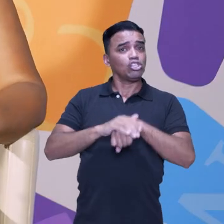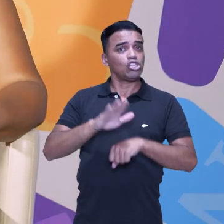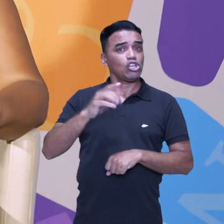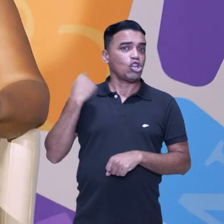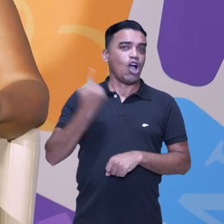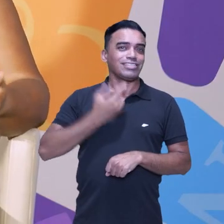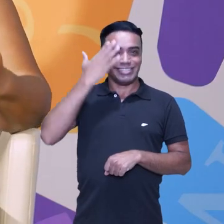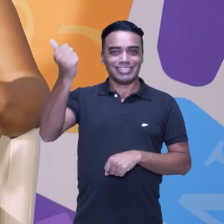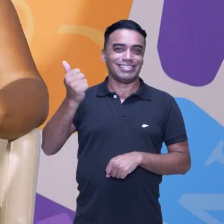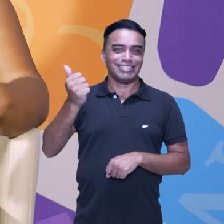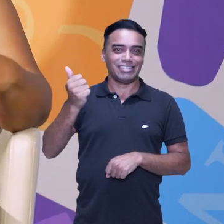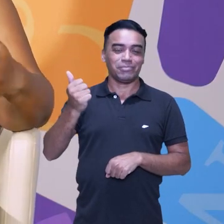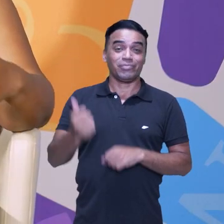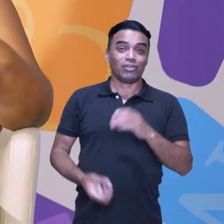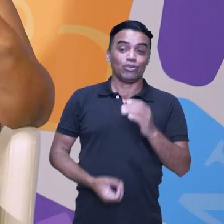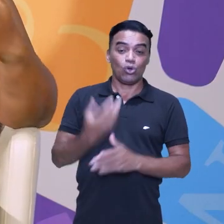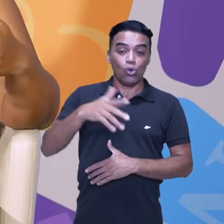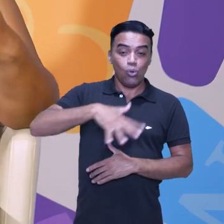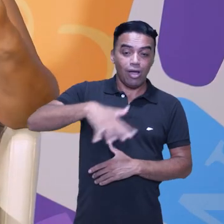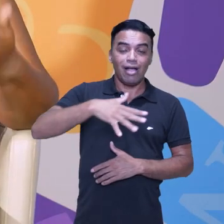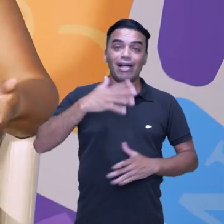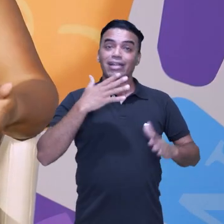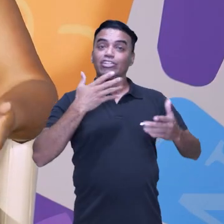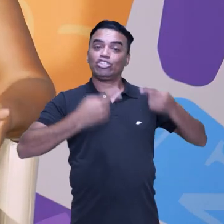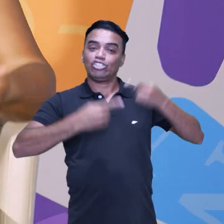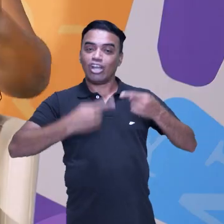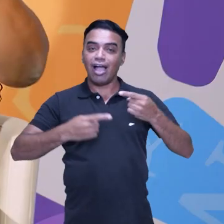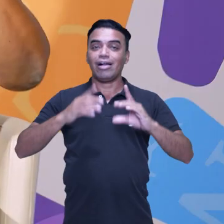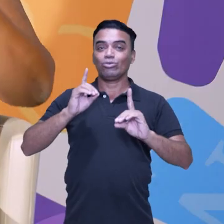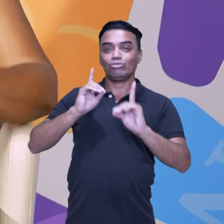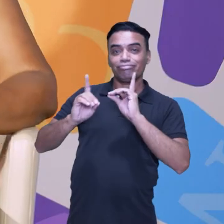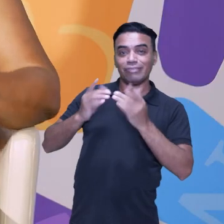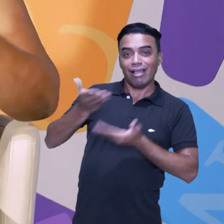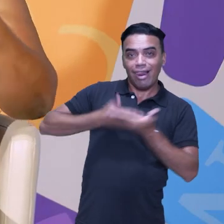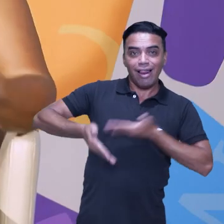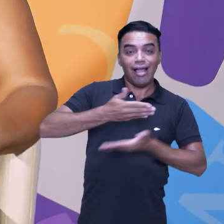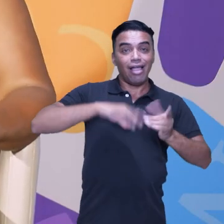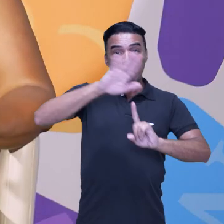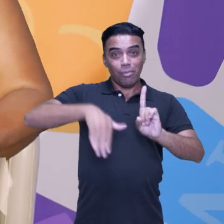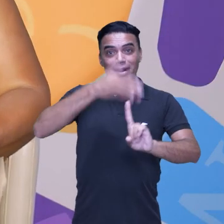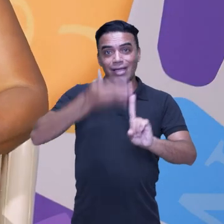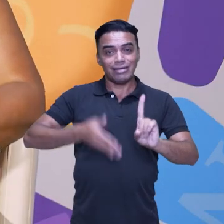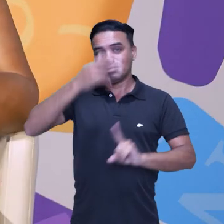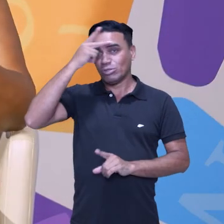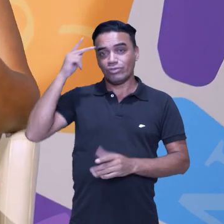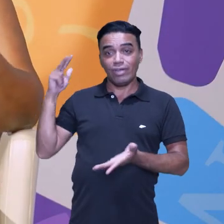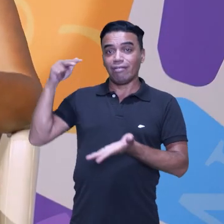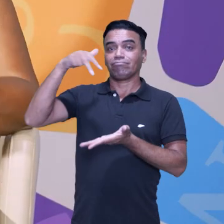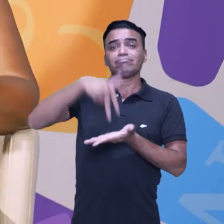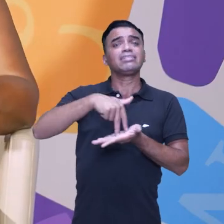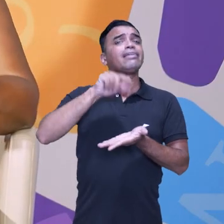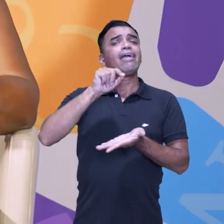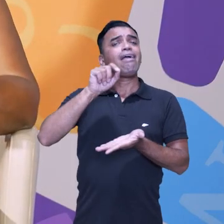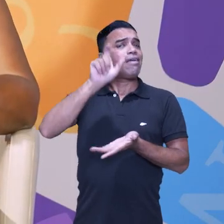Ele não criou um espaço de diálogo, de discussão e de homenagem para que as pessoas viessem aqui apontar dedos para falar quem são